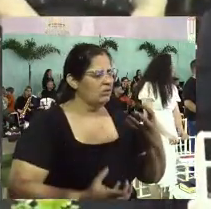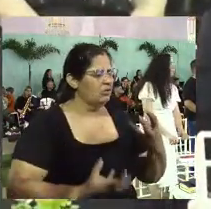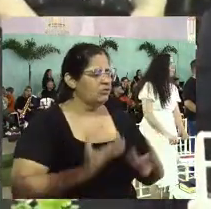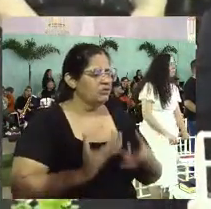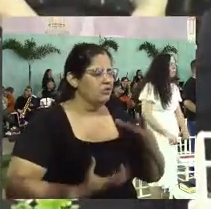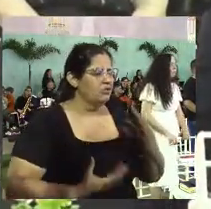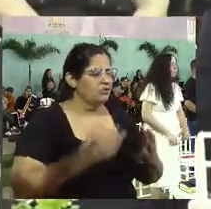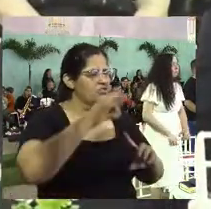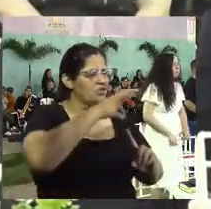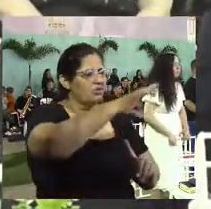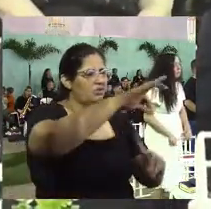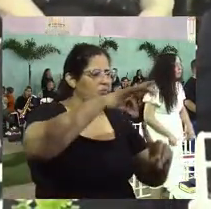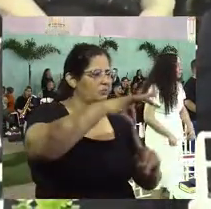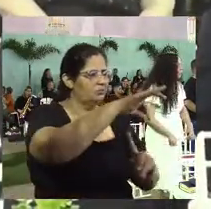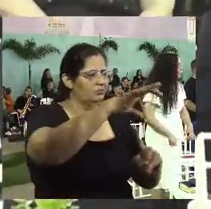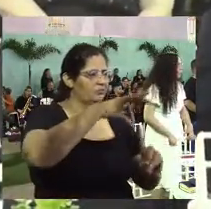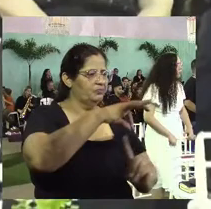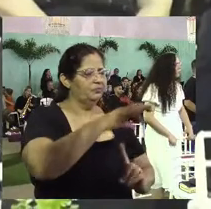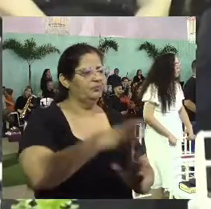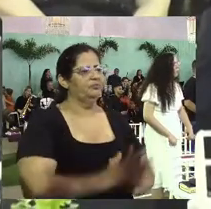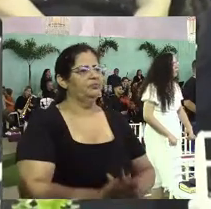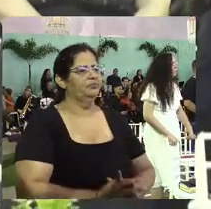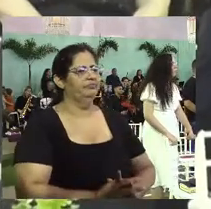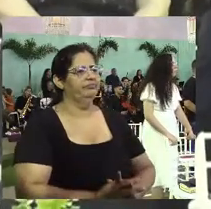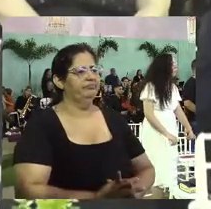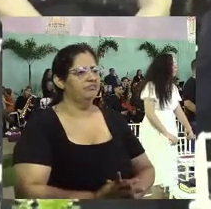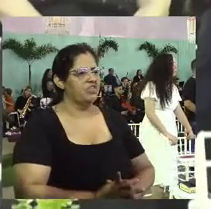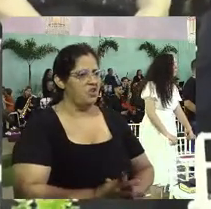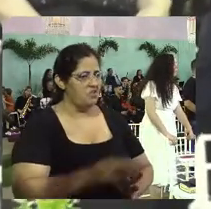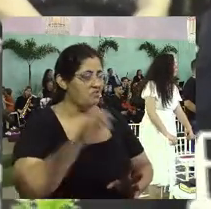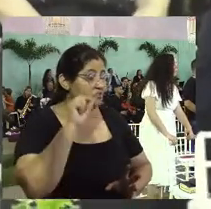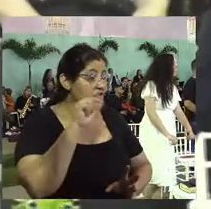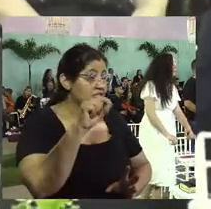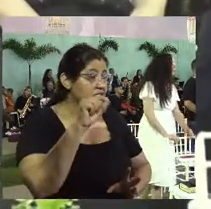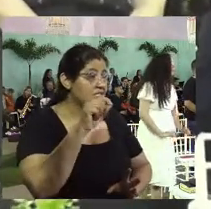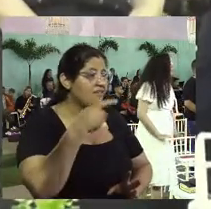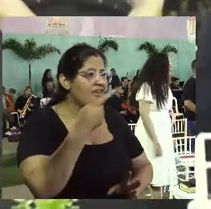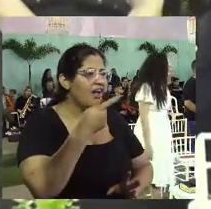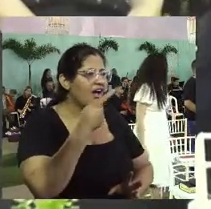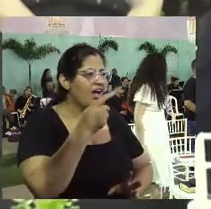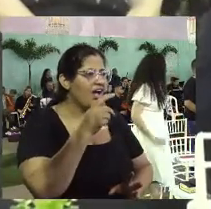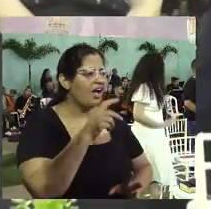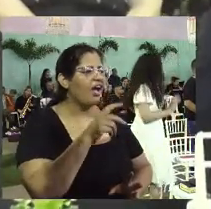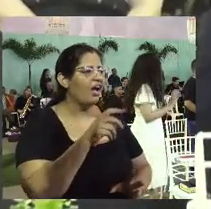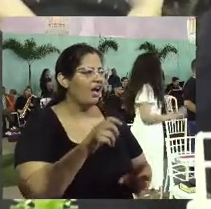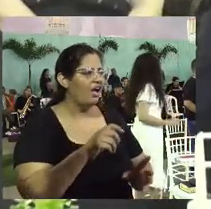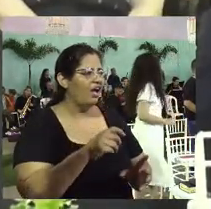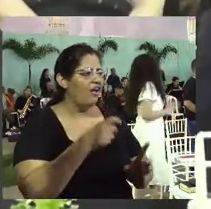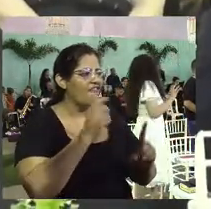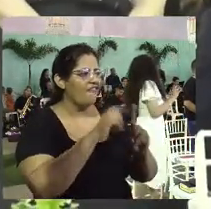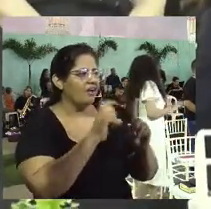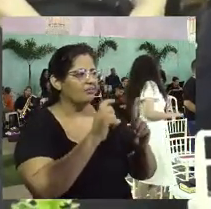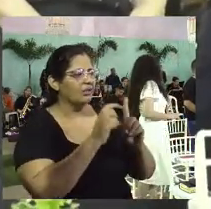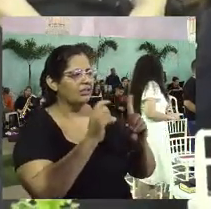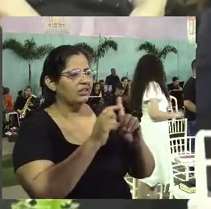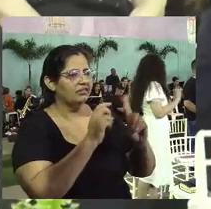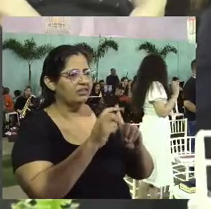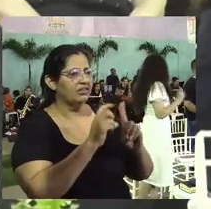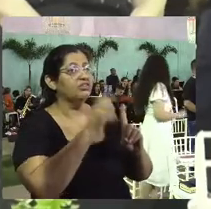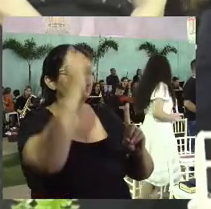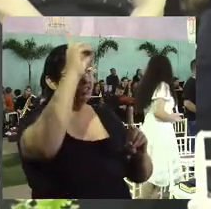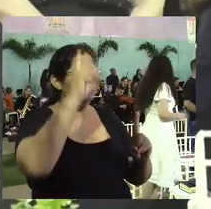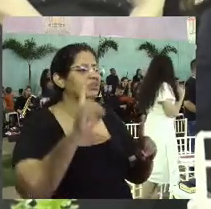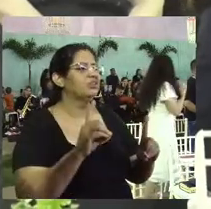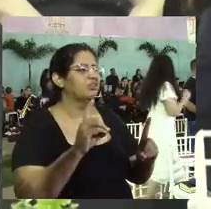te encher do Espírito Santo vai ter um tempo que você vai pregar aqui no Ariquemes tu vai ser pregador aqui em cima o